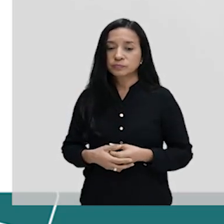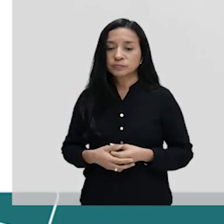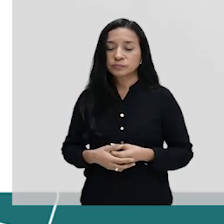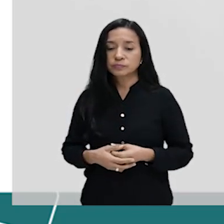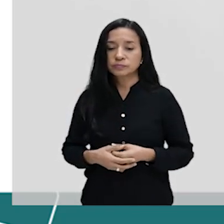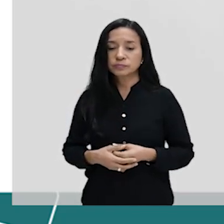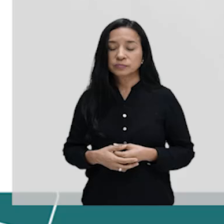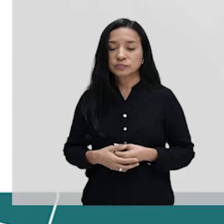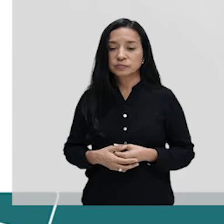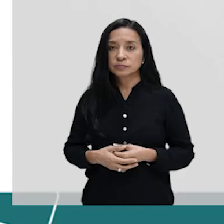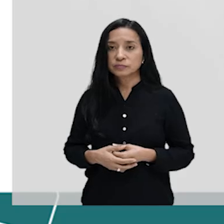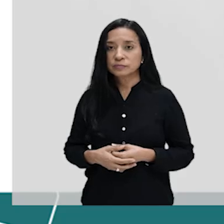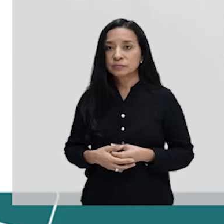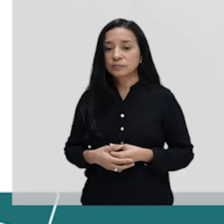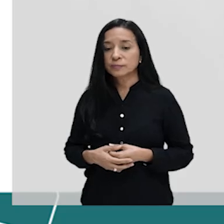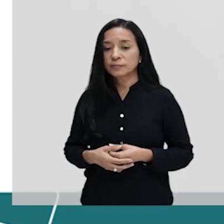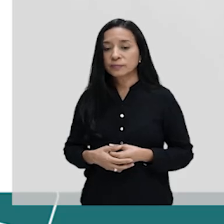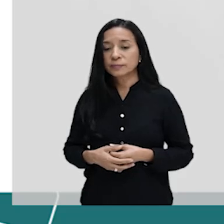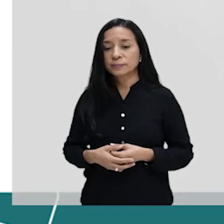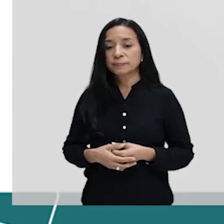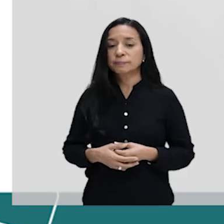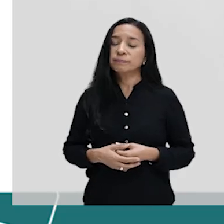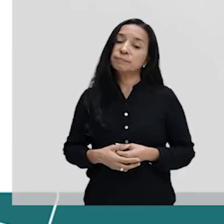conosco. Alguém sabe dele, né?